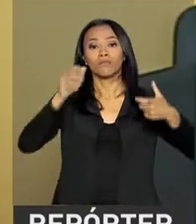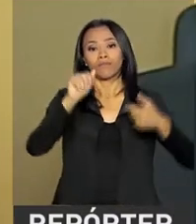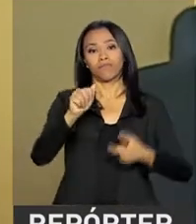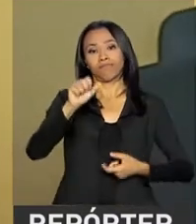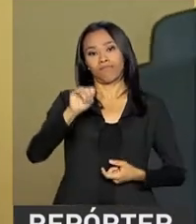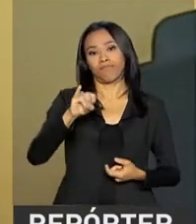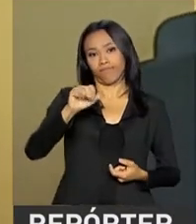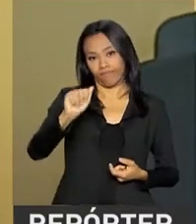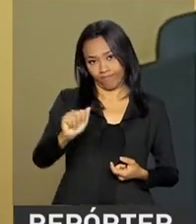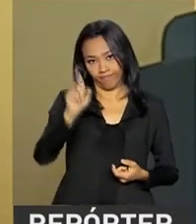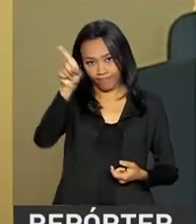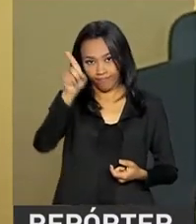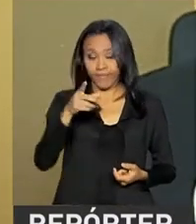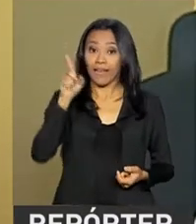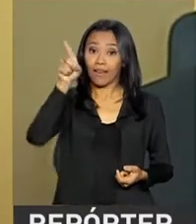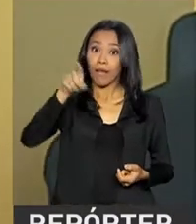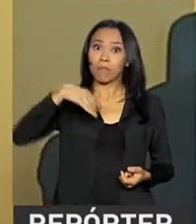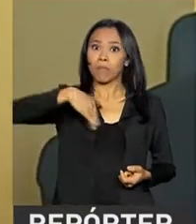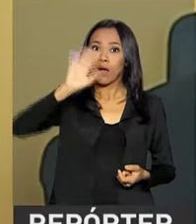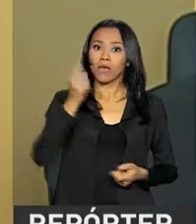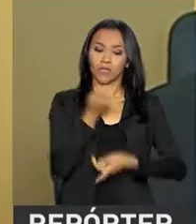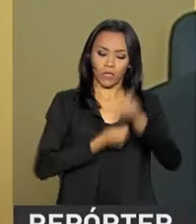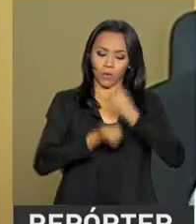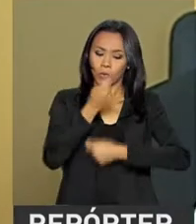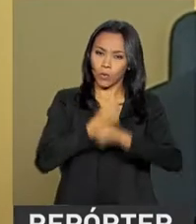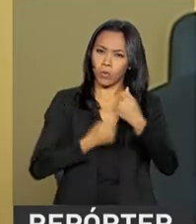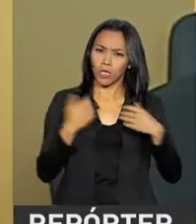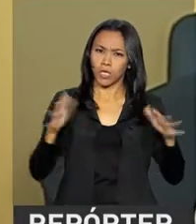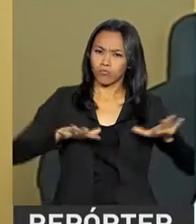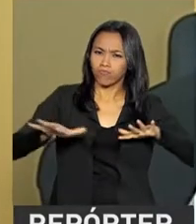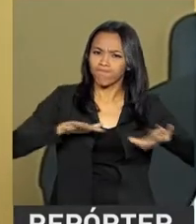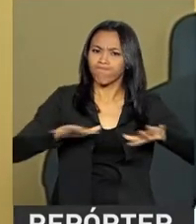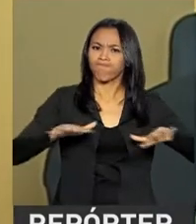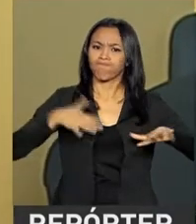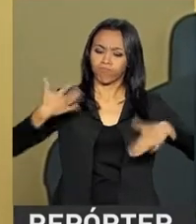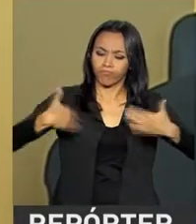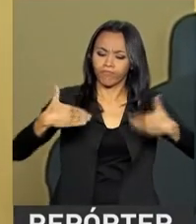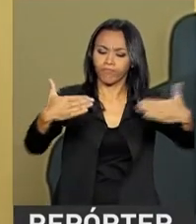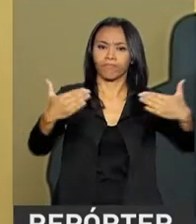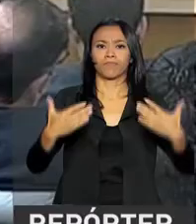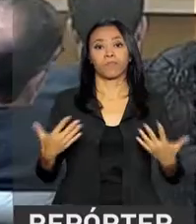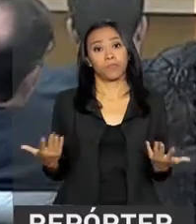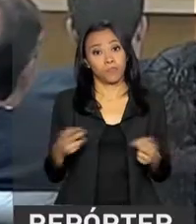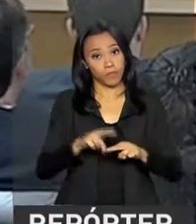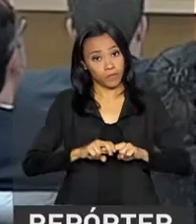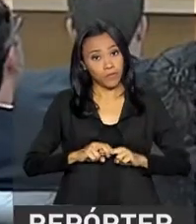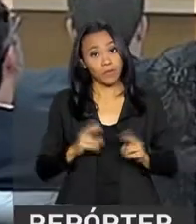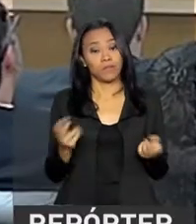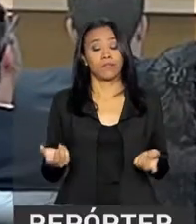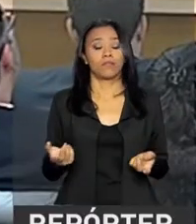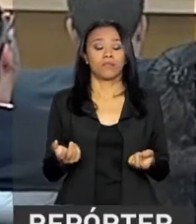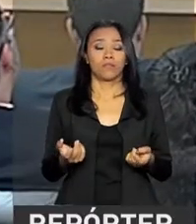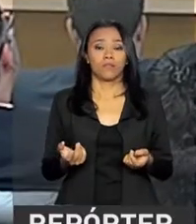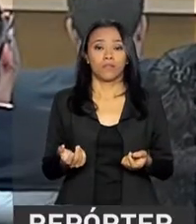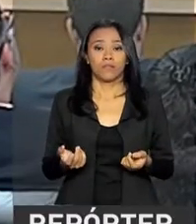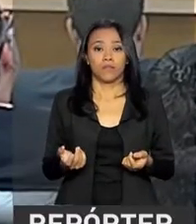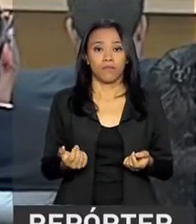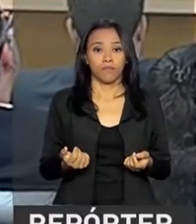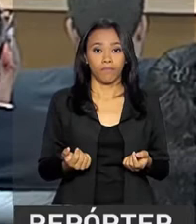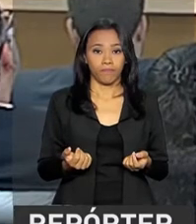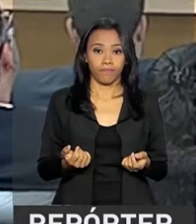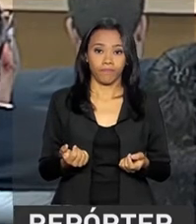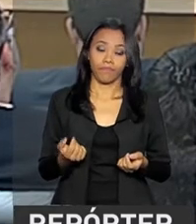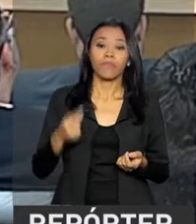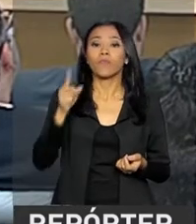onde a economia mais tem crescido tem mais dinamismo nos últimos anos portanto a renda dos